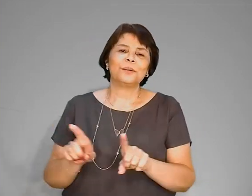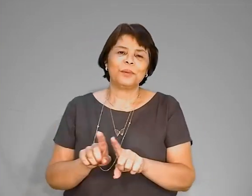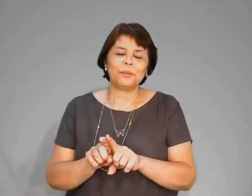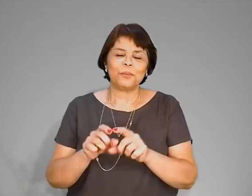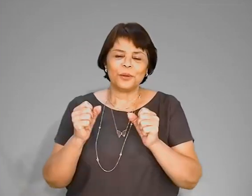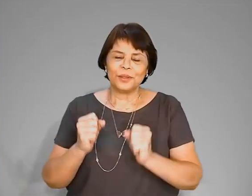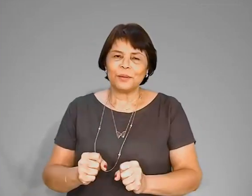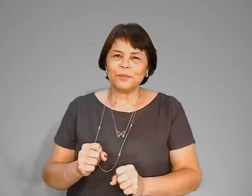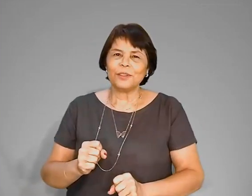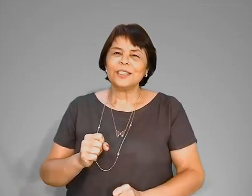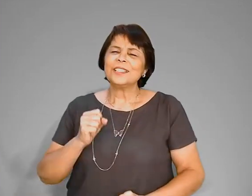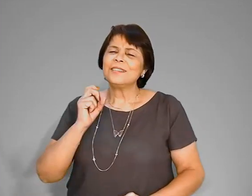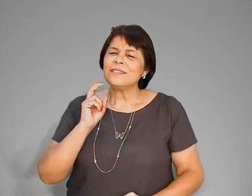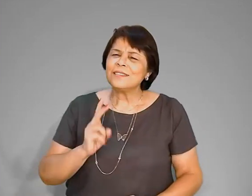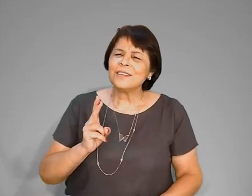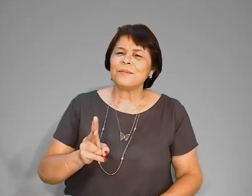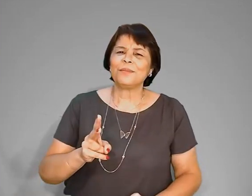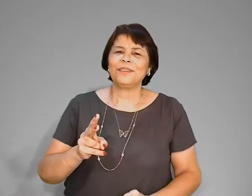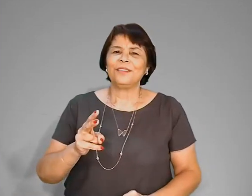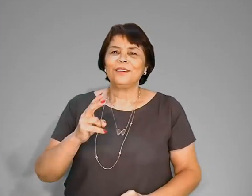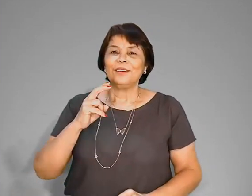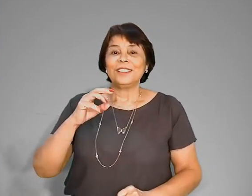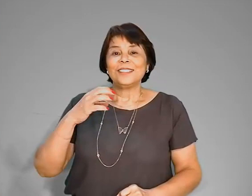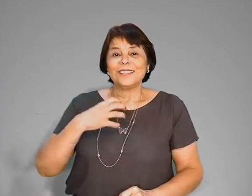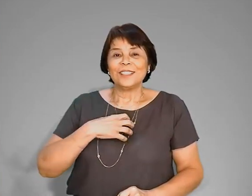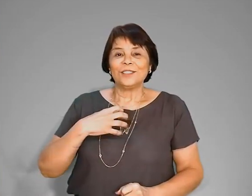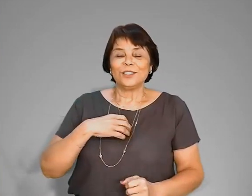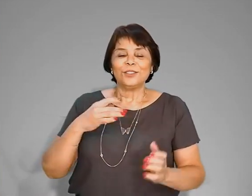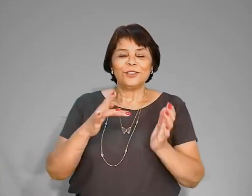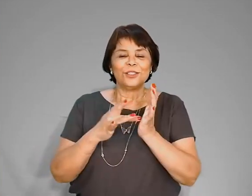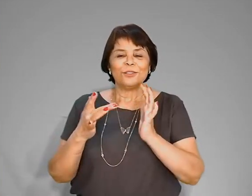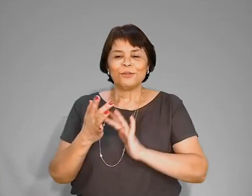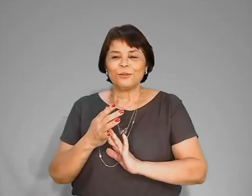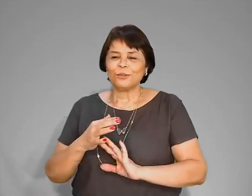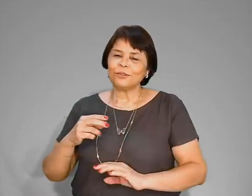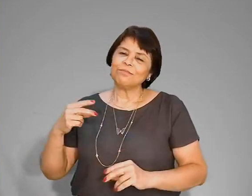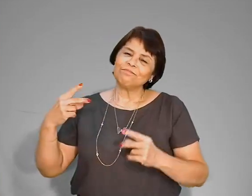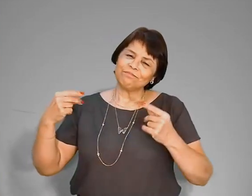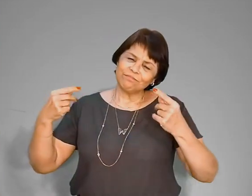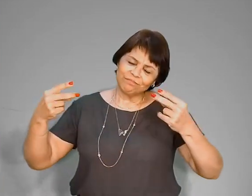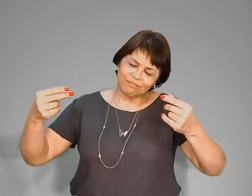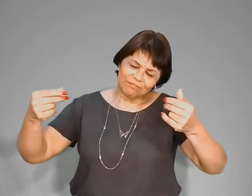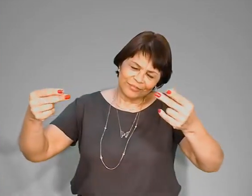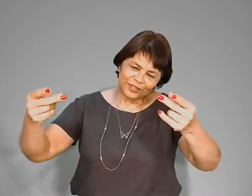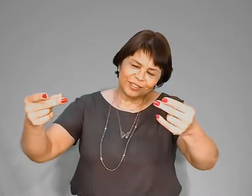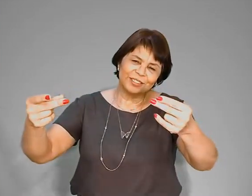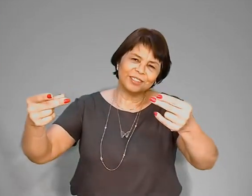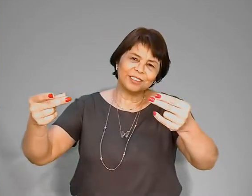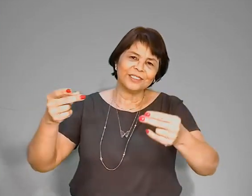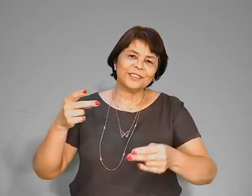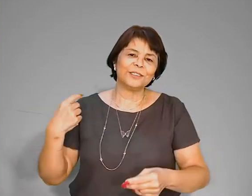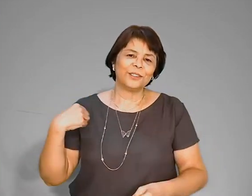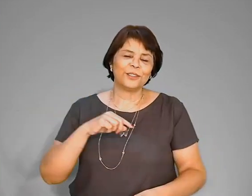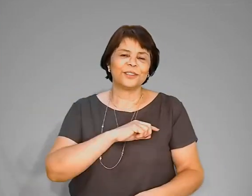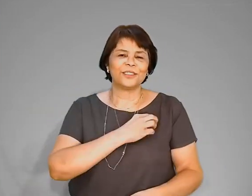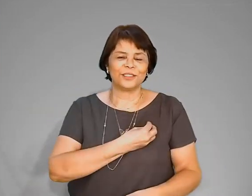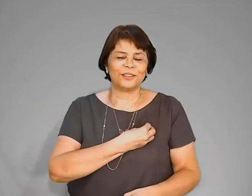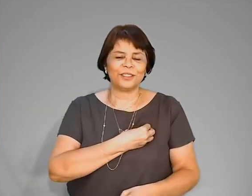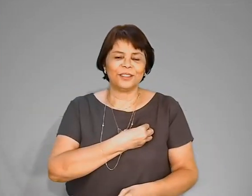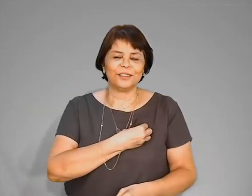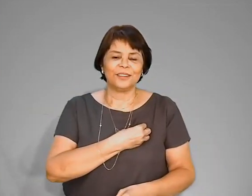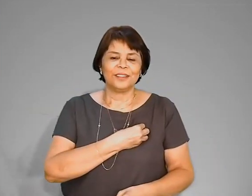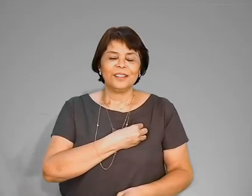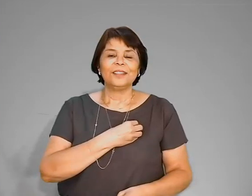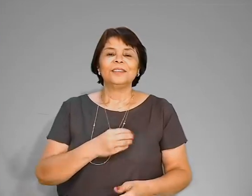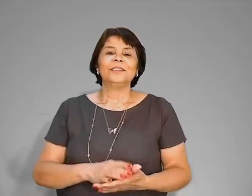é? Então é sobre essa pedra é que a igreja está sendo edificada. Cada um eleito é uma pedra viva que o Espírito coloca ali,